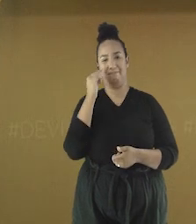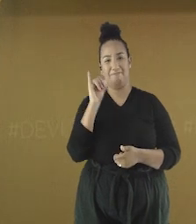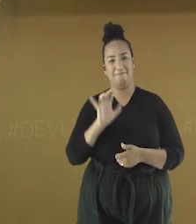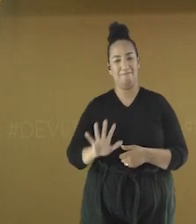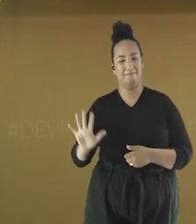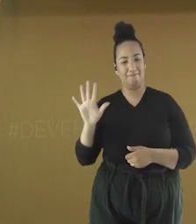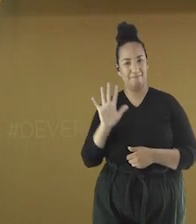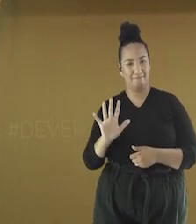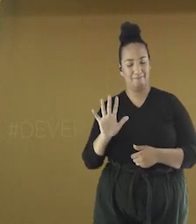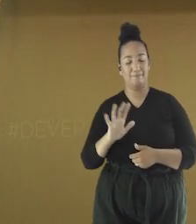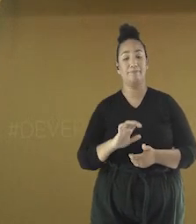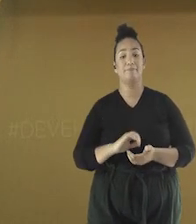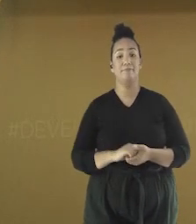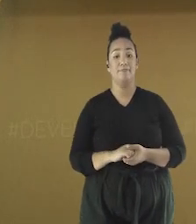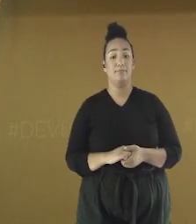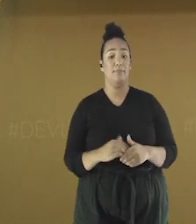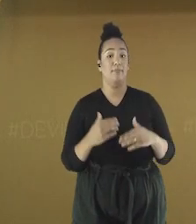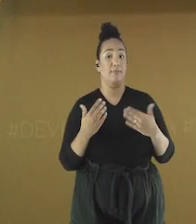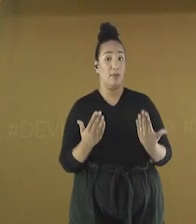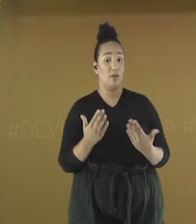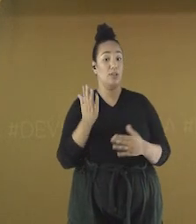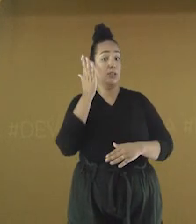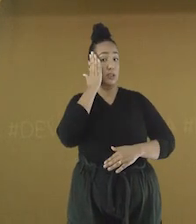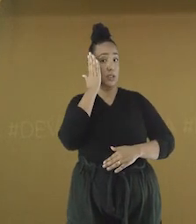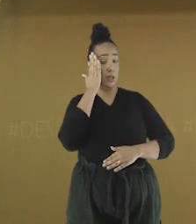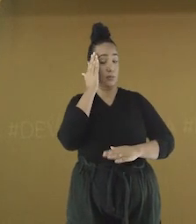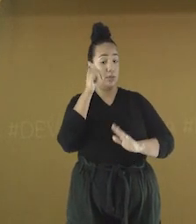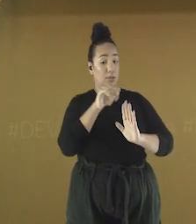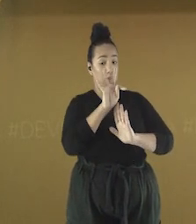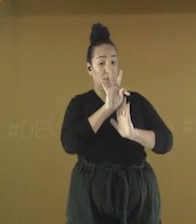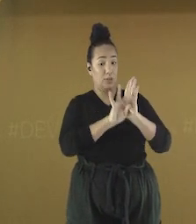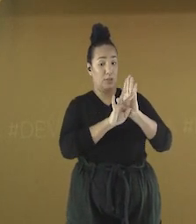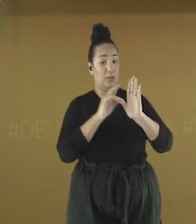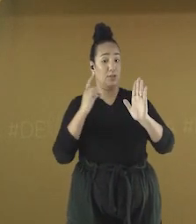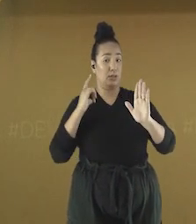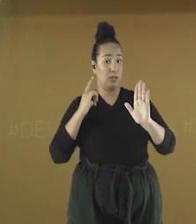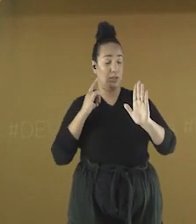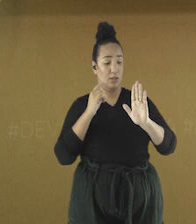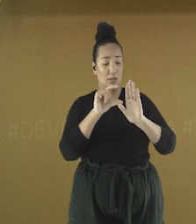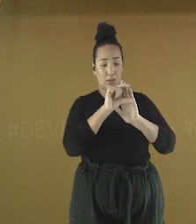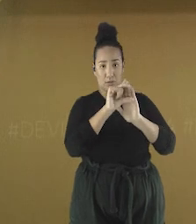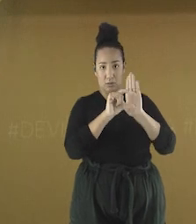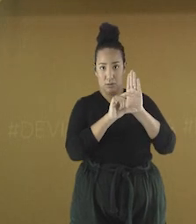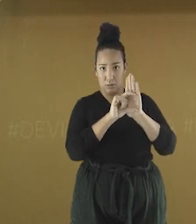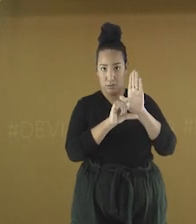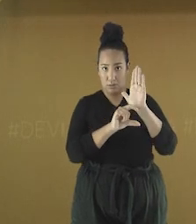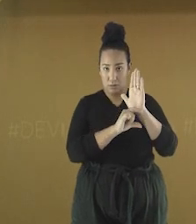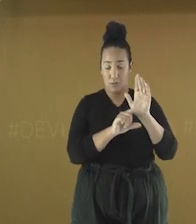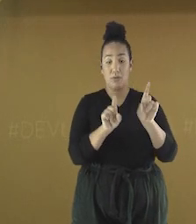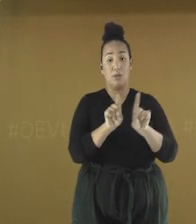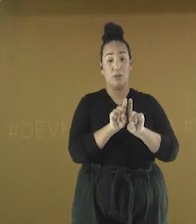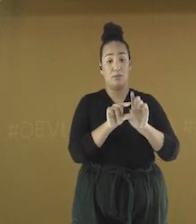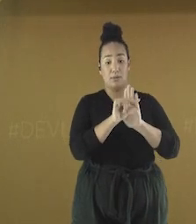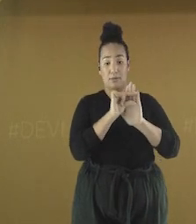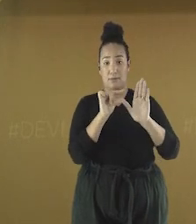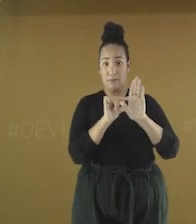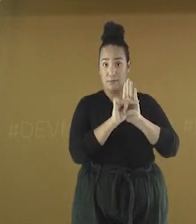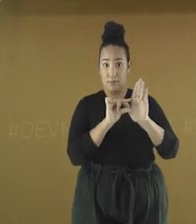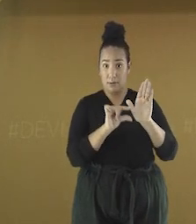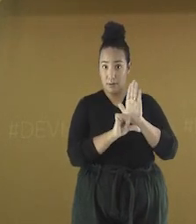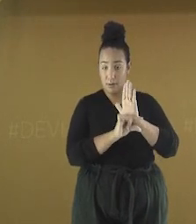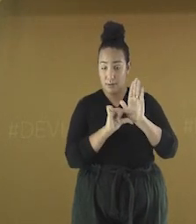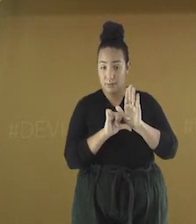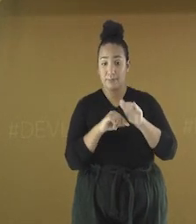blocos com os versos. Sabendo dessa organização por estrofes e versos,